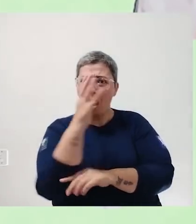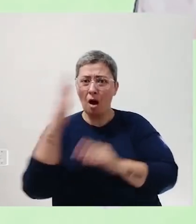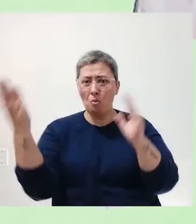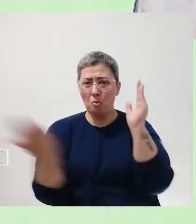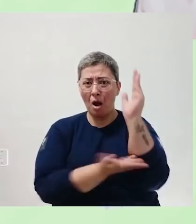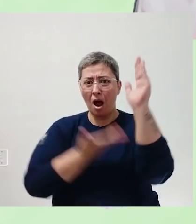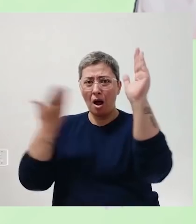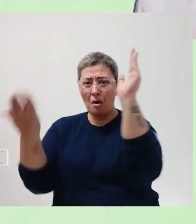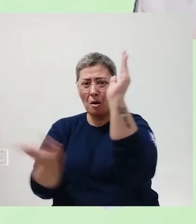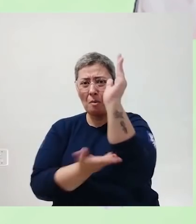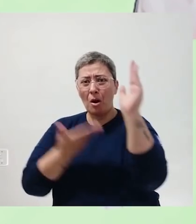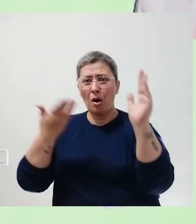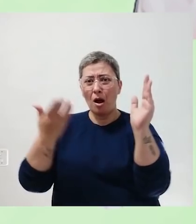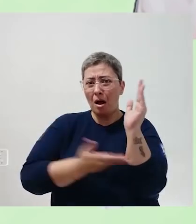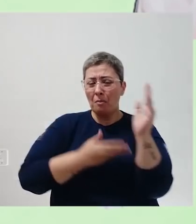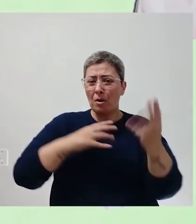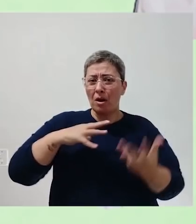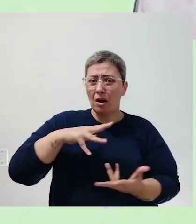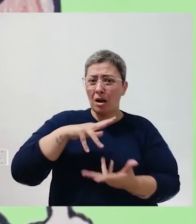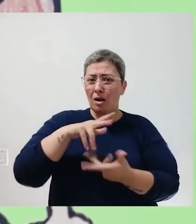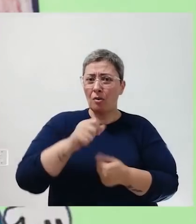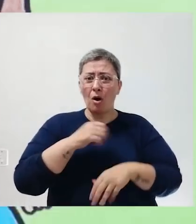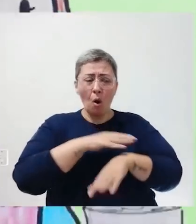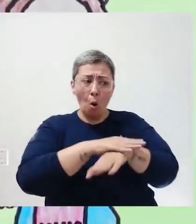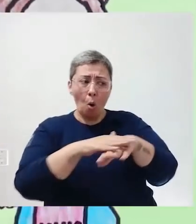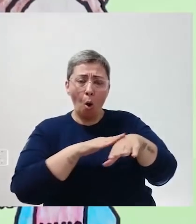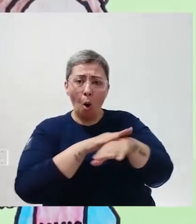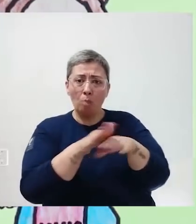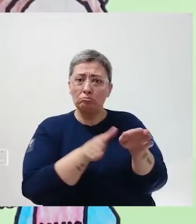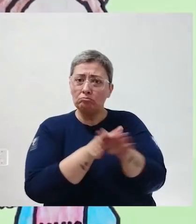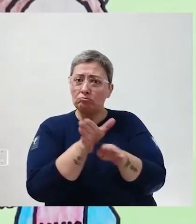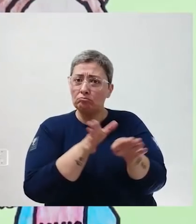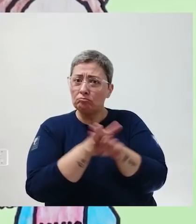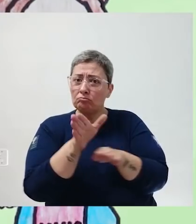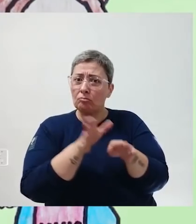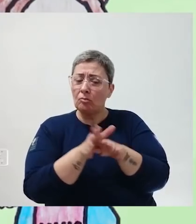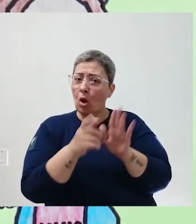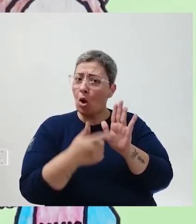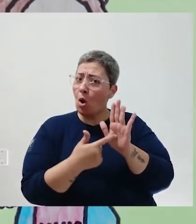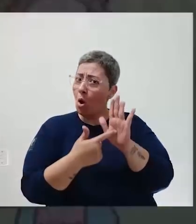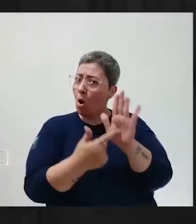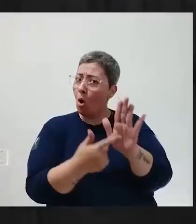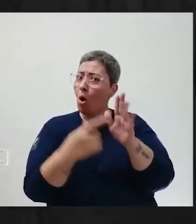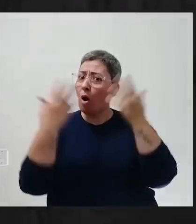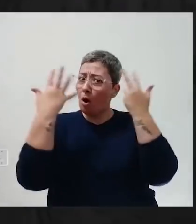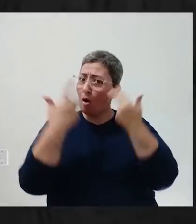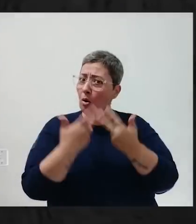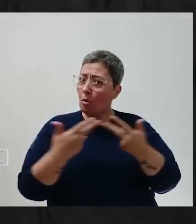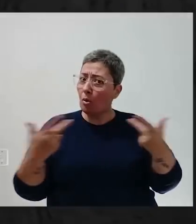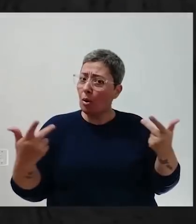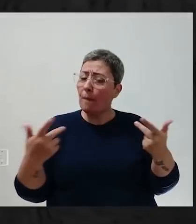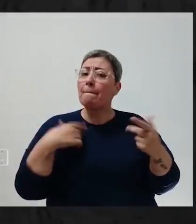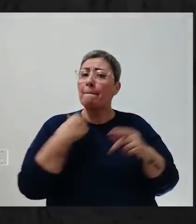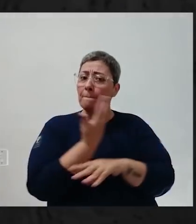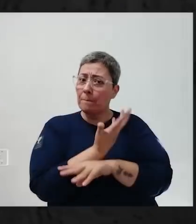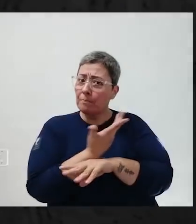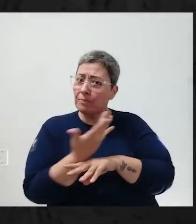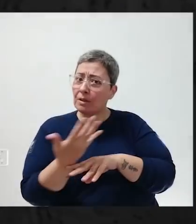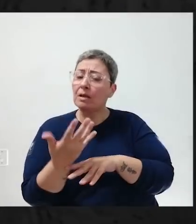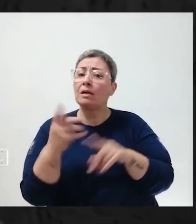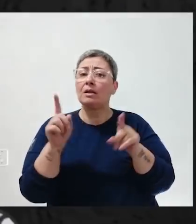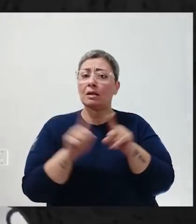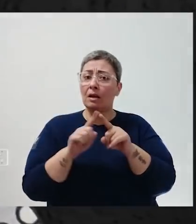desmatando as florestas no nosso planeta. Eles conversaram com essas pessoas e mostraram que os animais